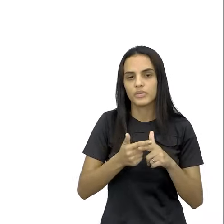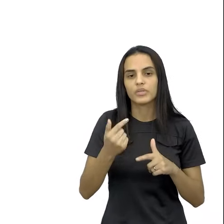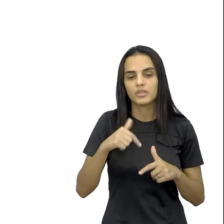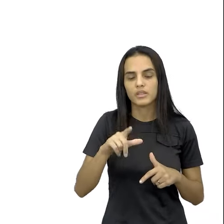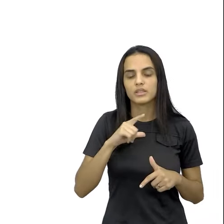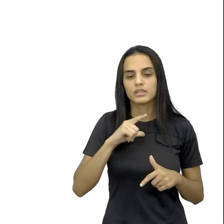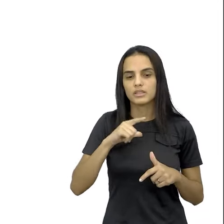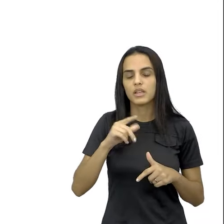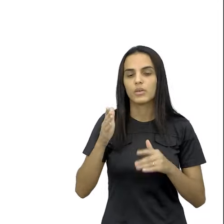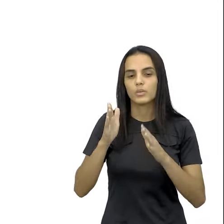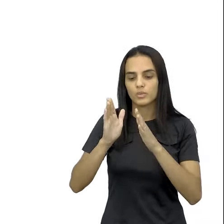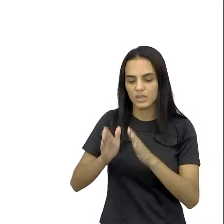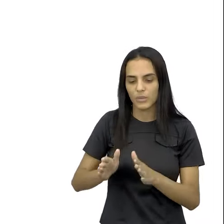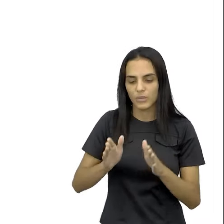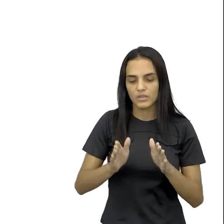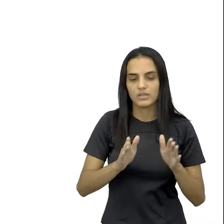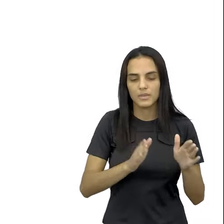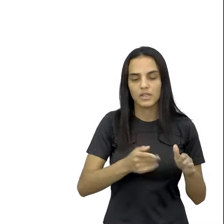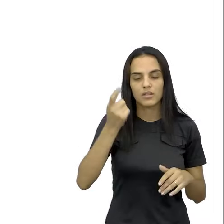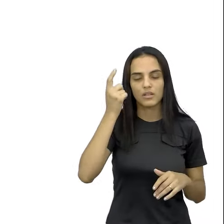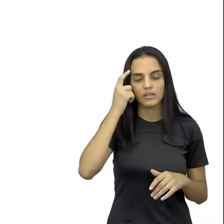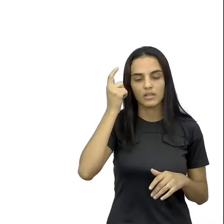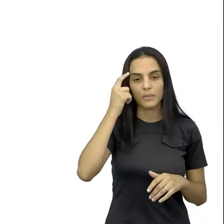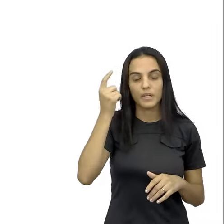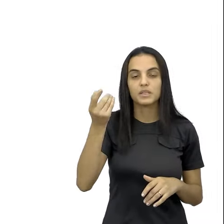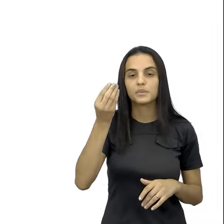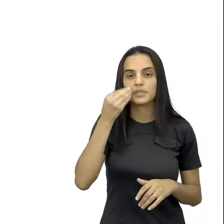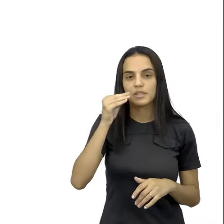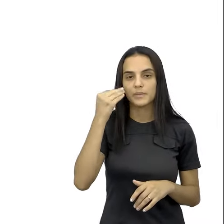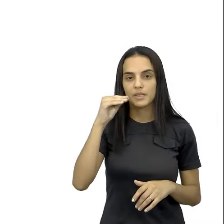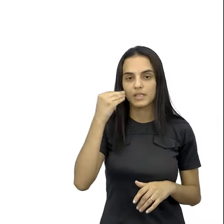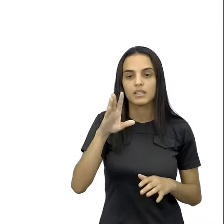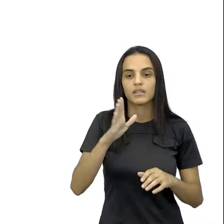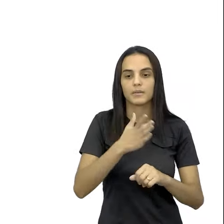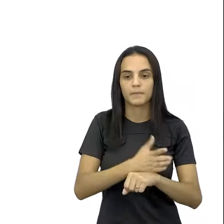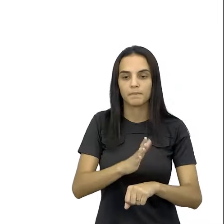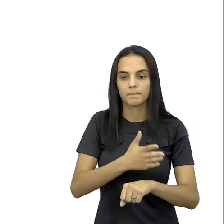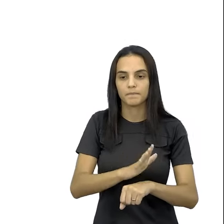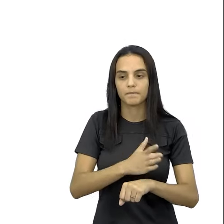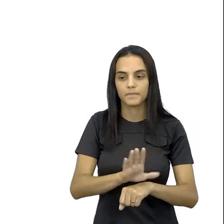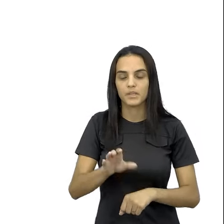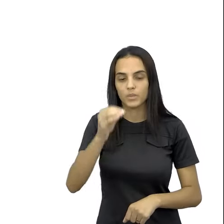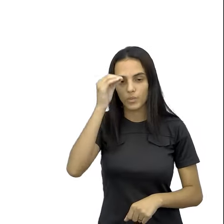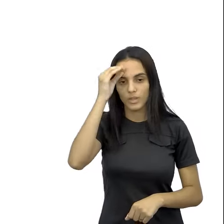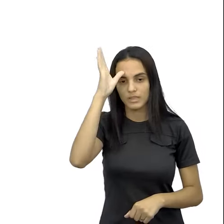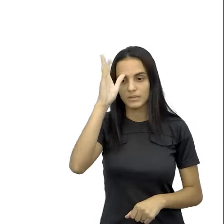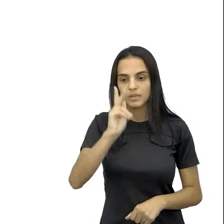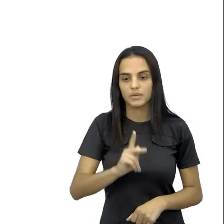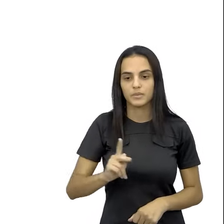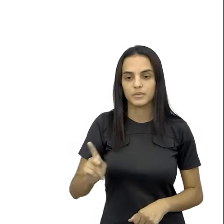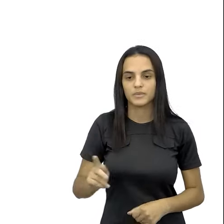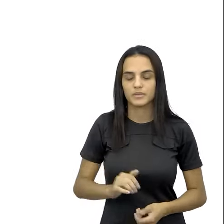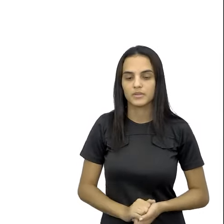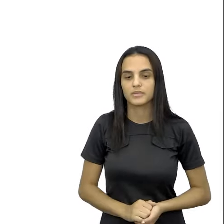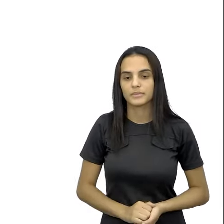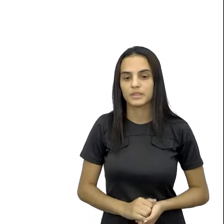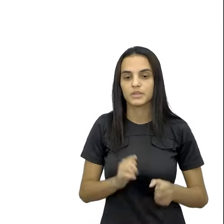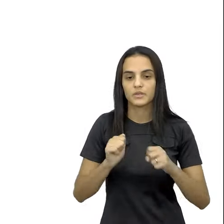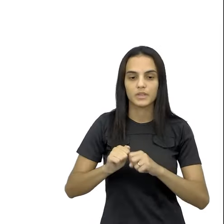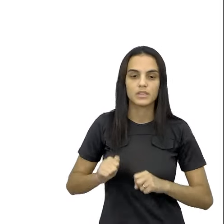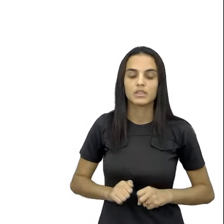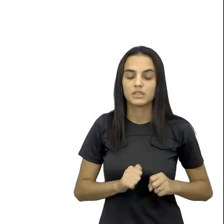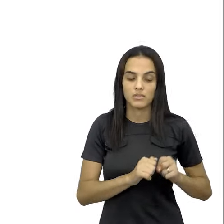tem um sequenciamento na nossa cabeça, por experiência da prática, que também é um conhecimento do professor, né, de fazer